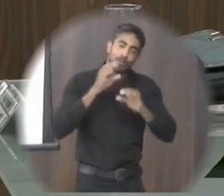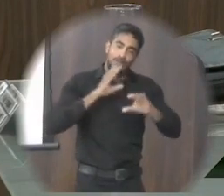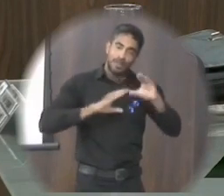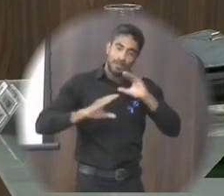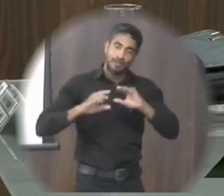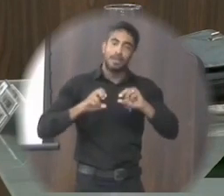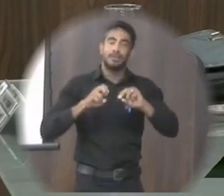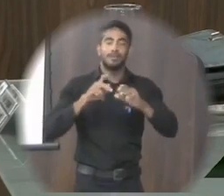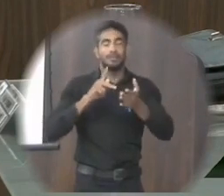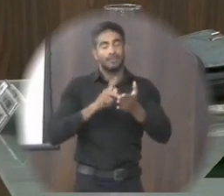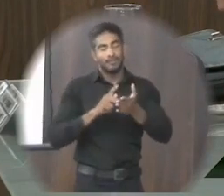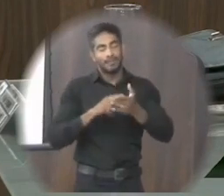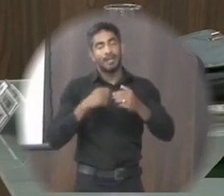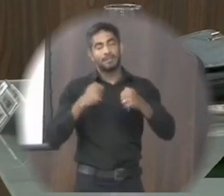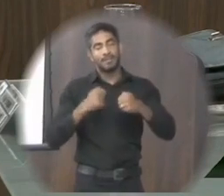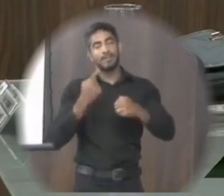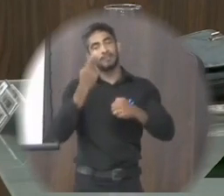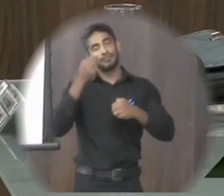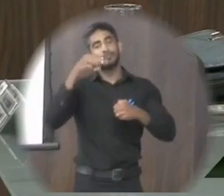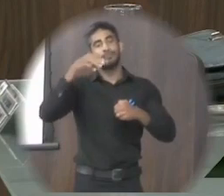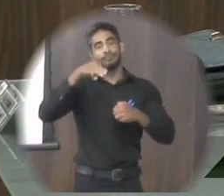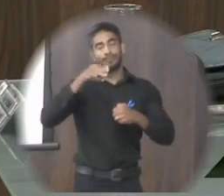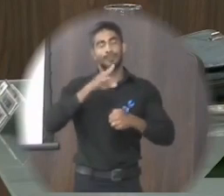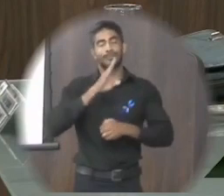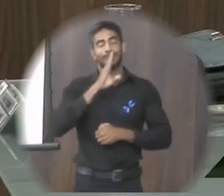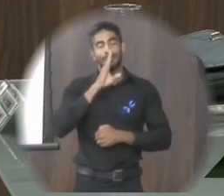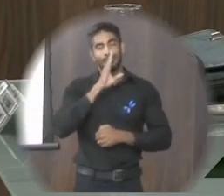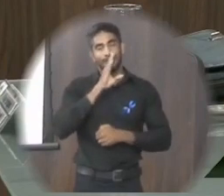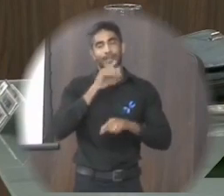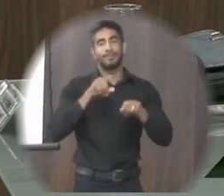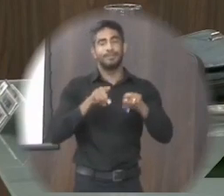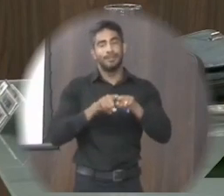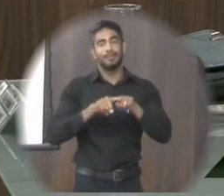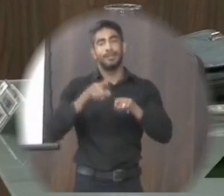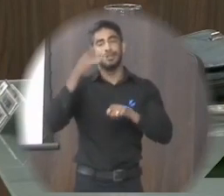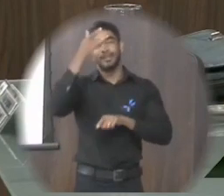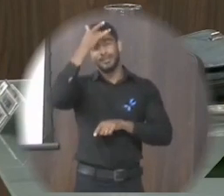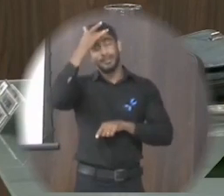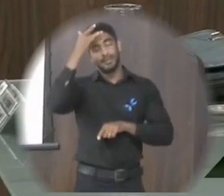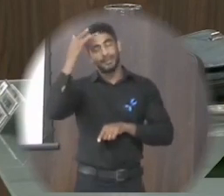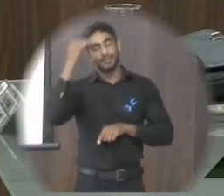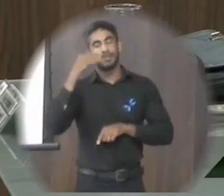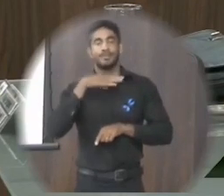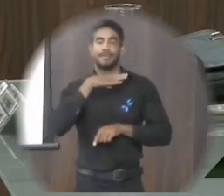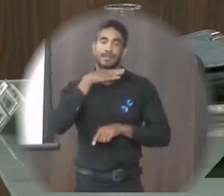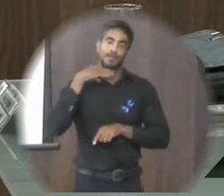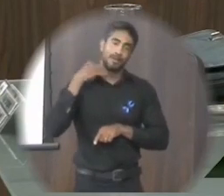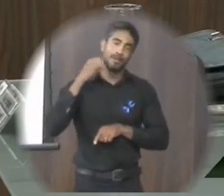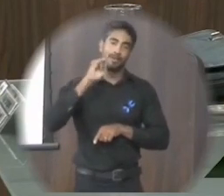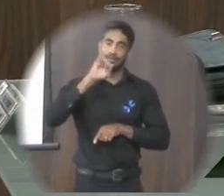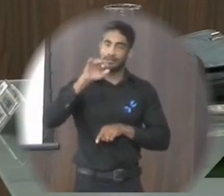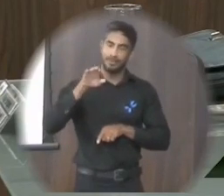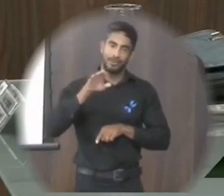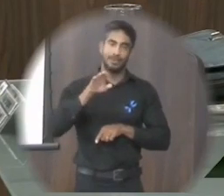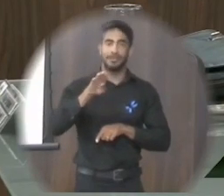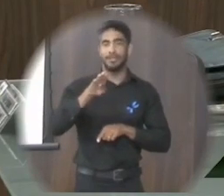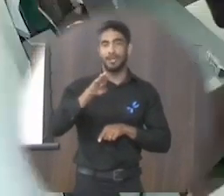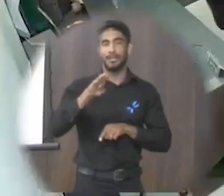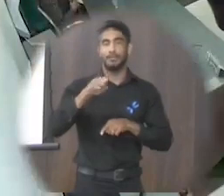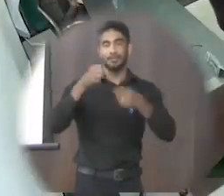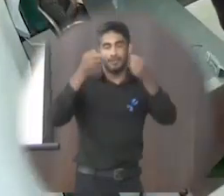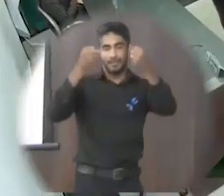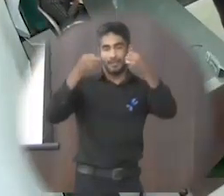aqui fazer um minuto de silêncio também a essas pessoas que perderam a vida em Janaúba, que foram mencionadas aqui nas